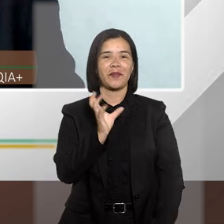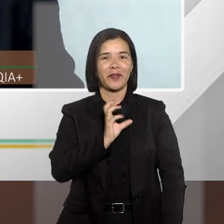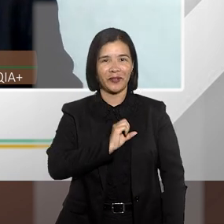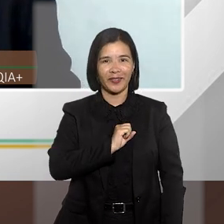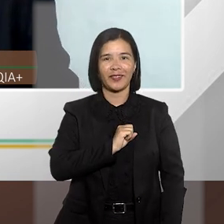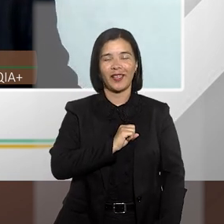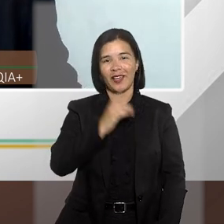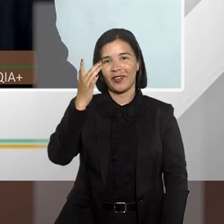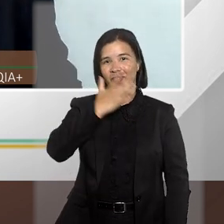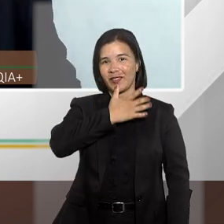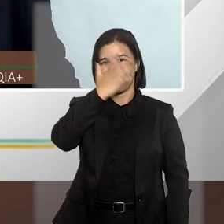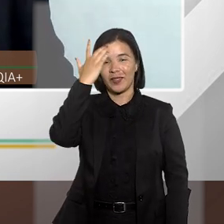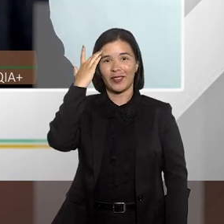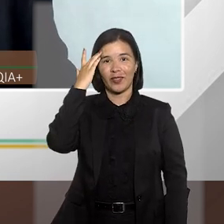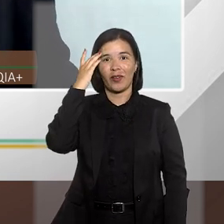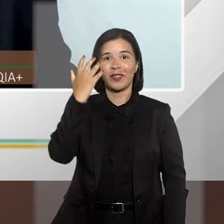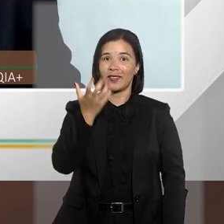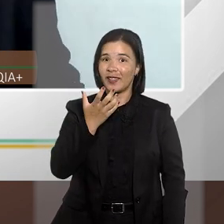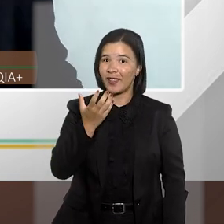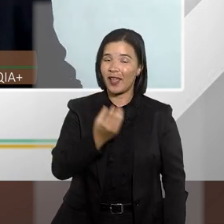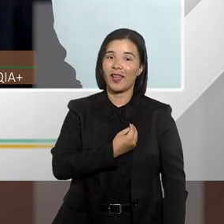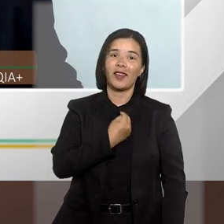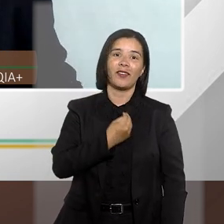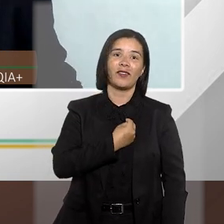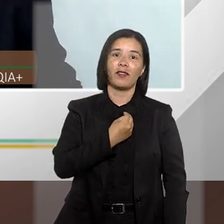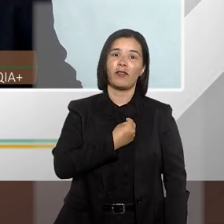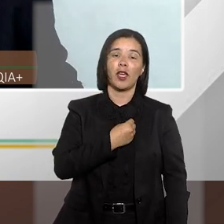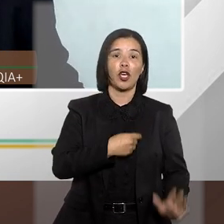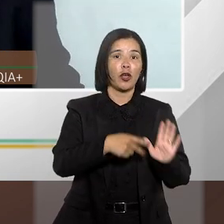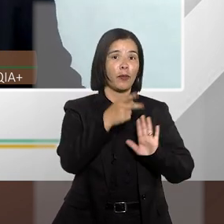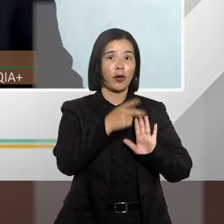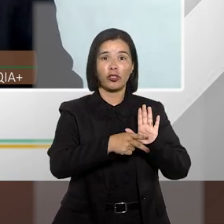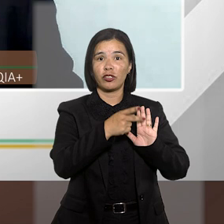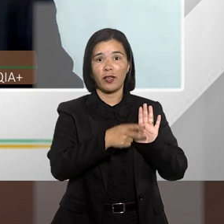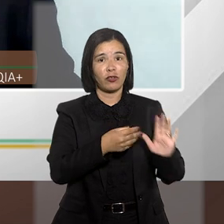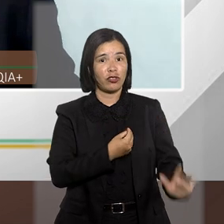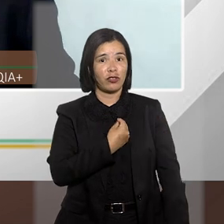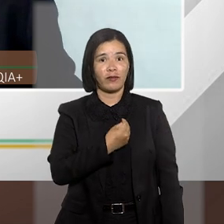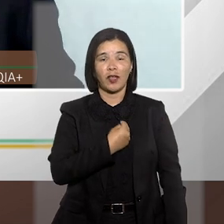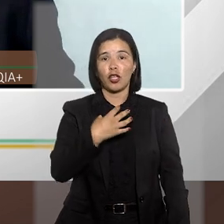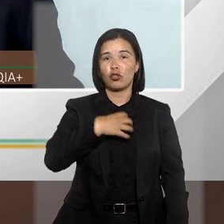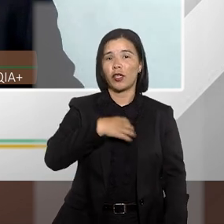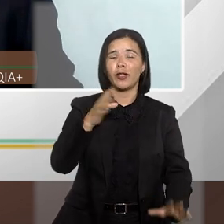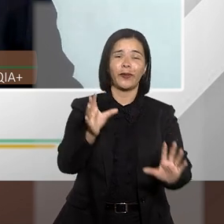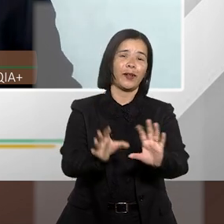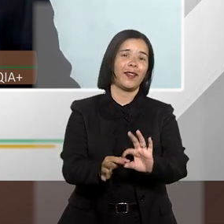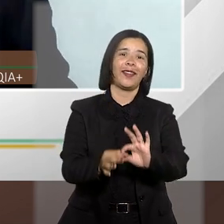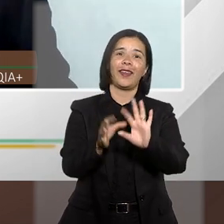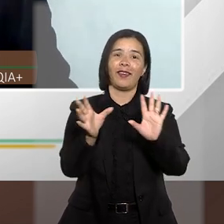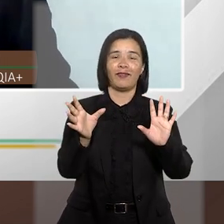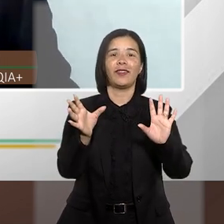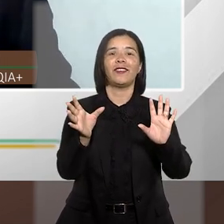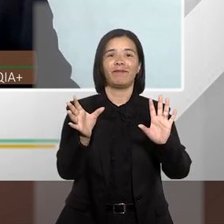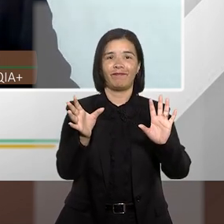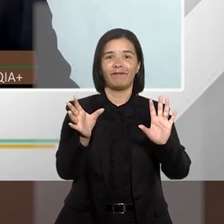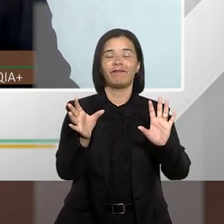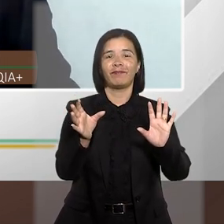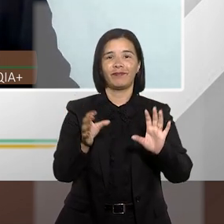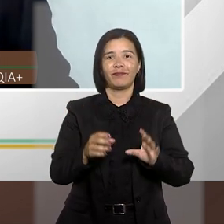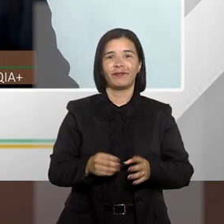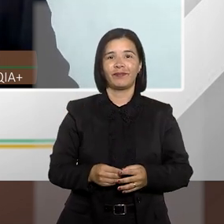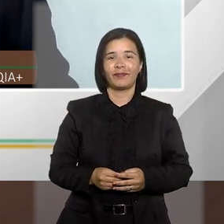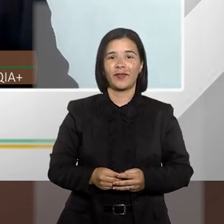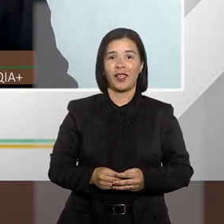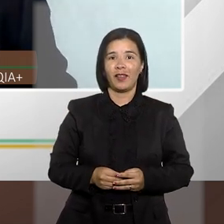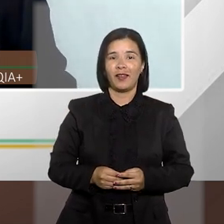Para as pessoas que querem viver sua vida e viver seus projetos de vida de forma livre e